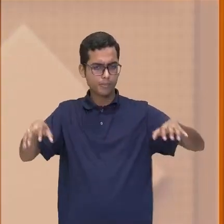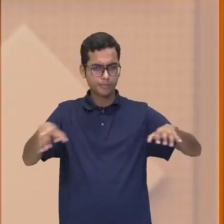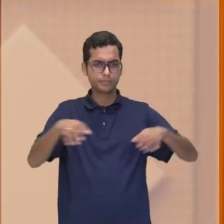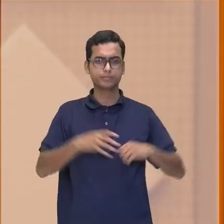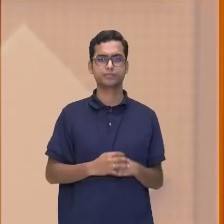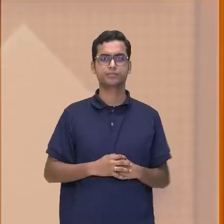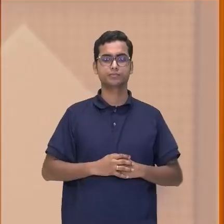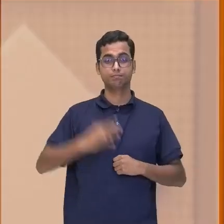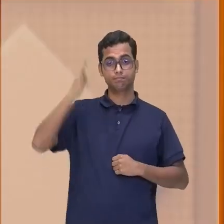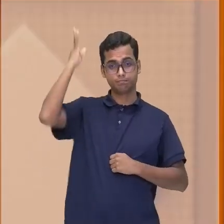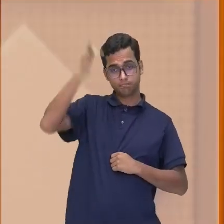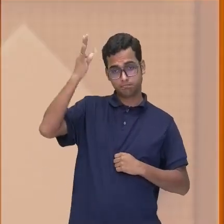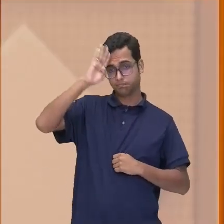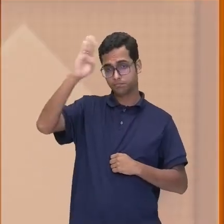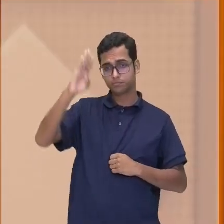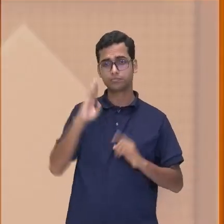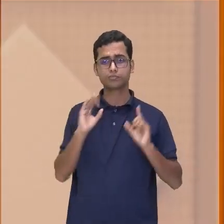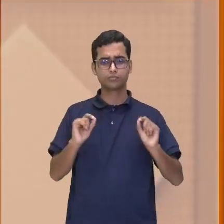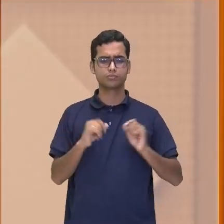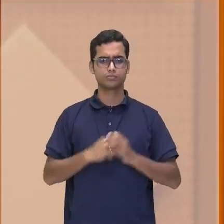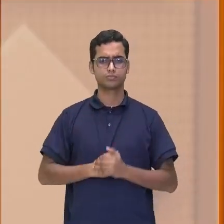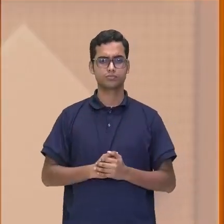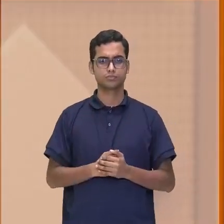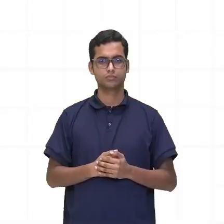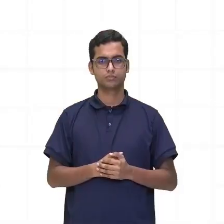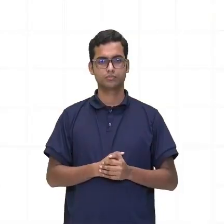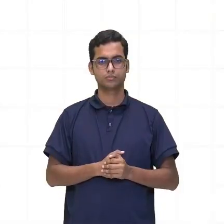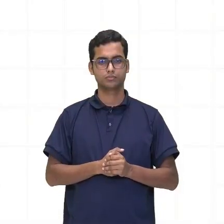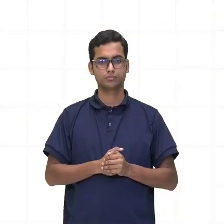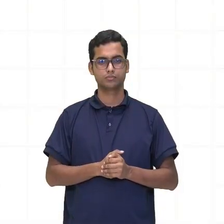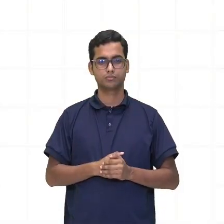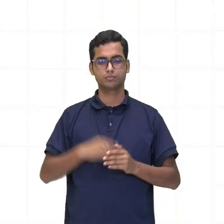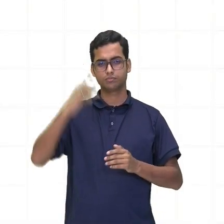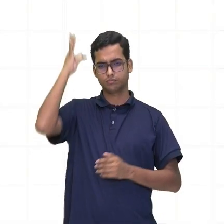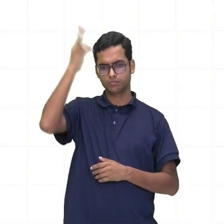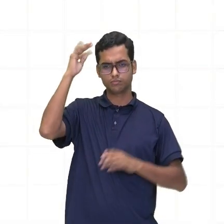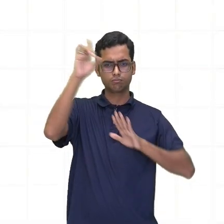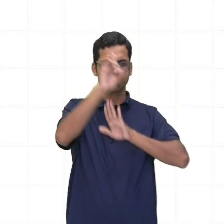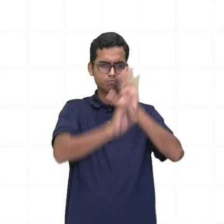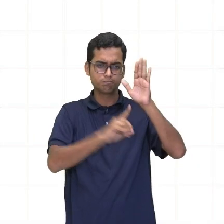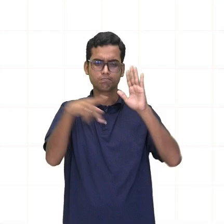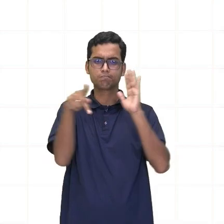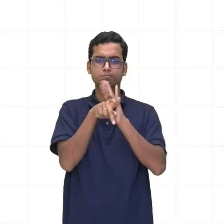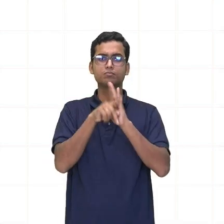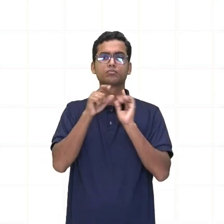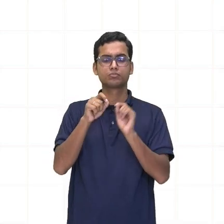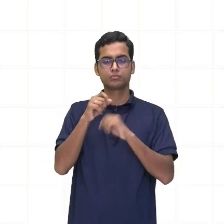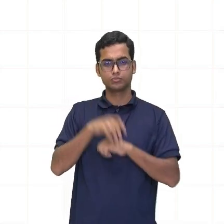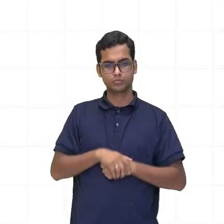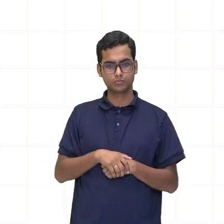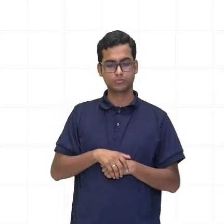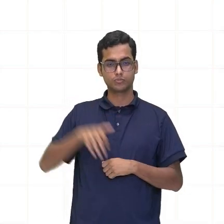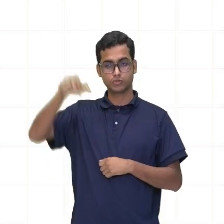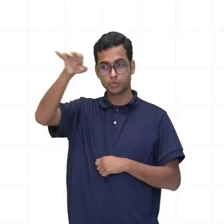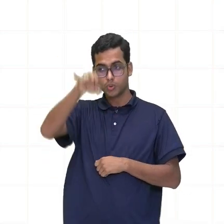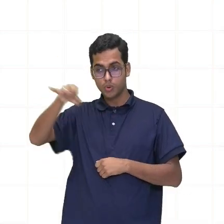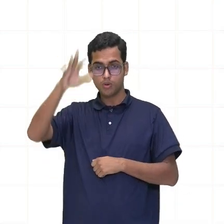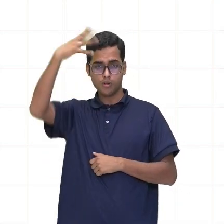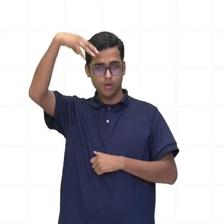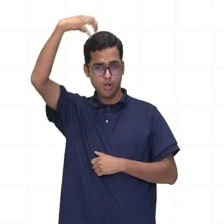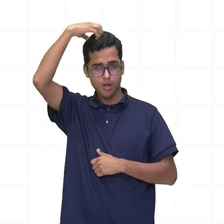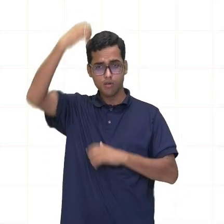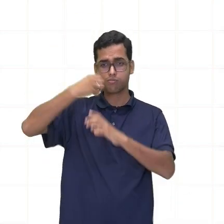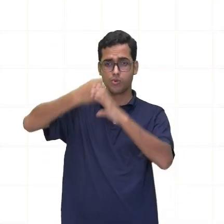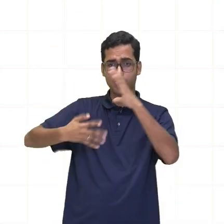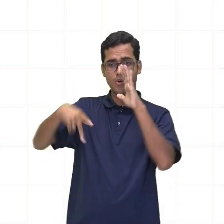sua teoria é justamente a teoria do direito divino dos reis, ou seja, ele caracteriza o poder real